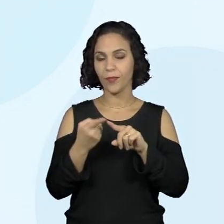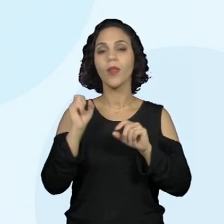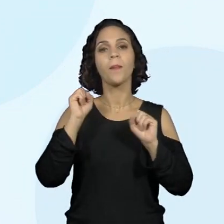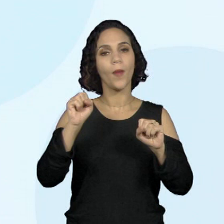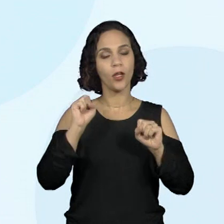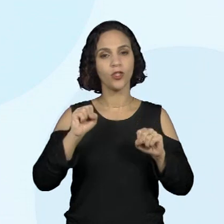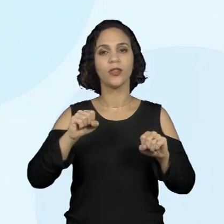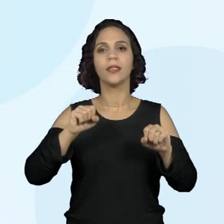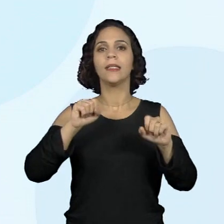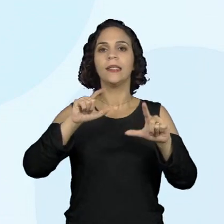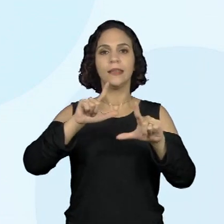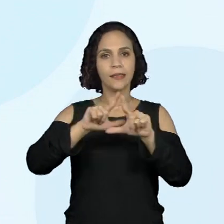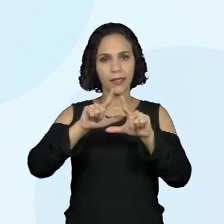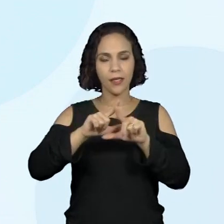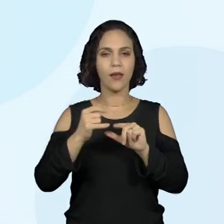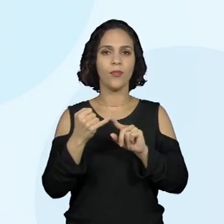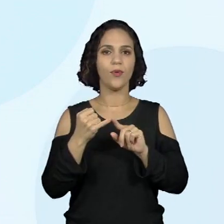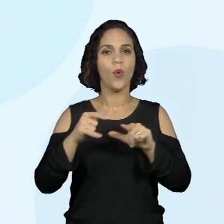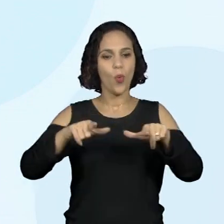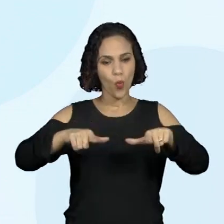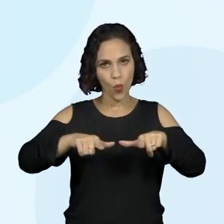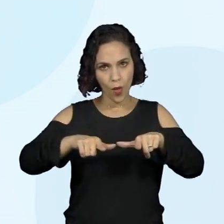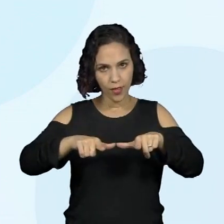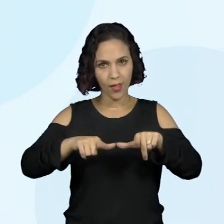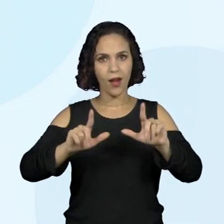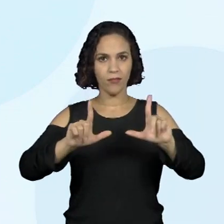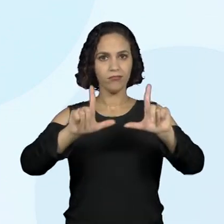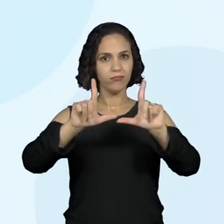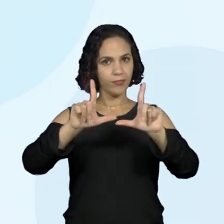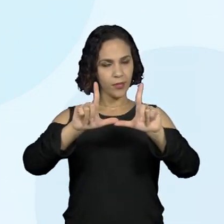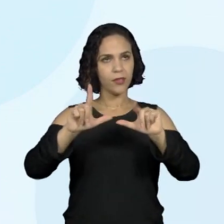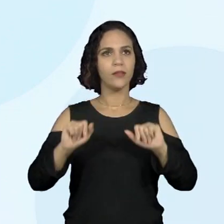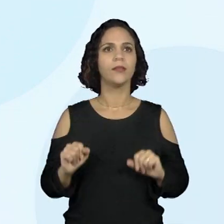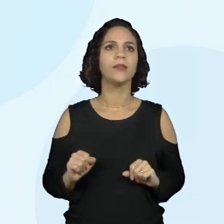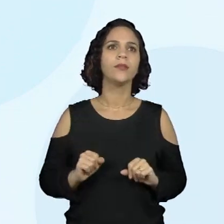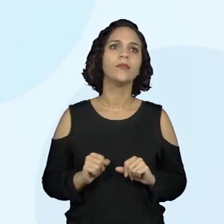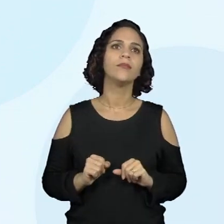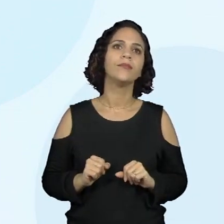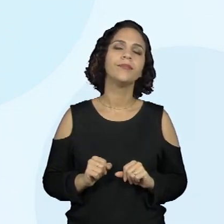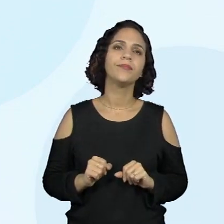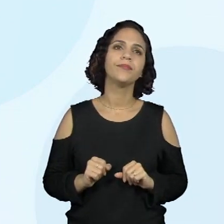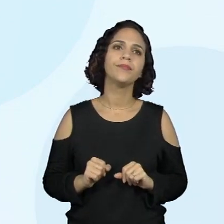Triangulares, quadradas. Então, a resposta pode ser